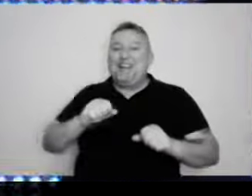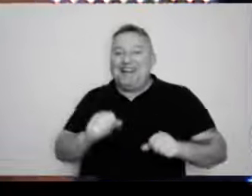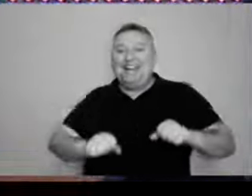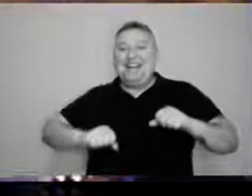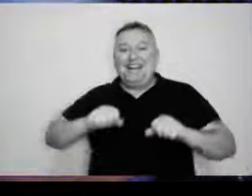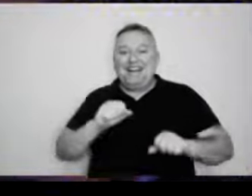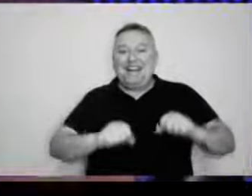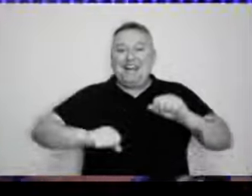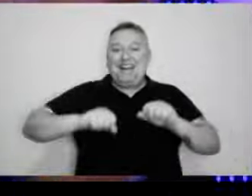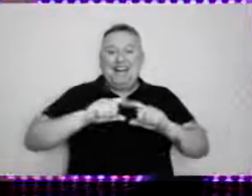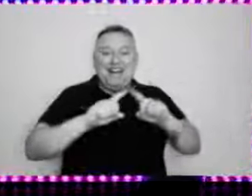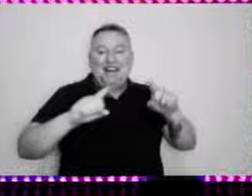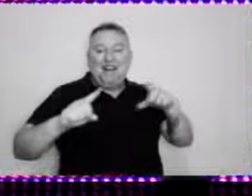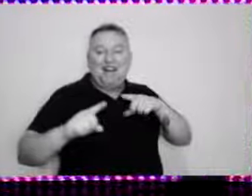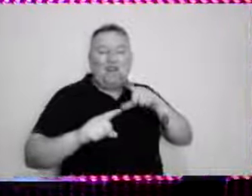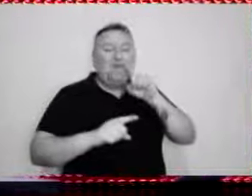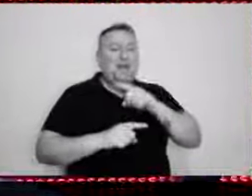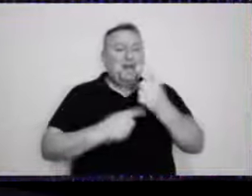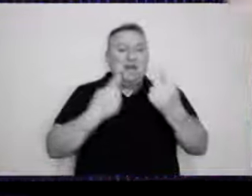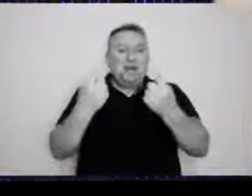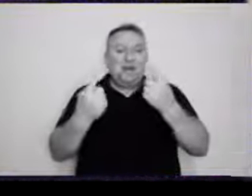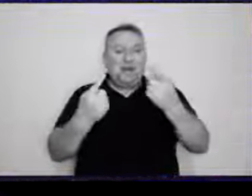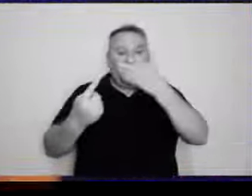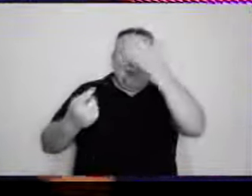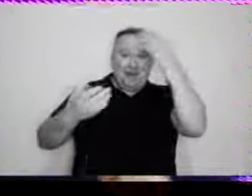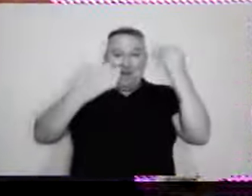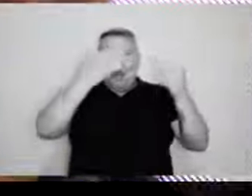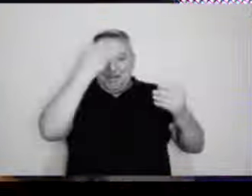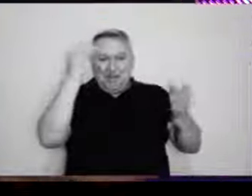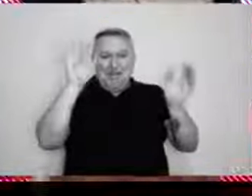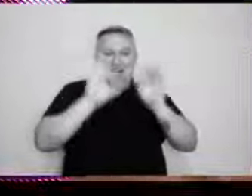eu nenhuma delas me